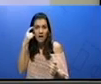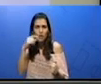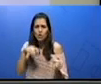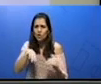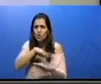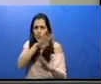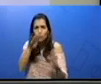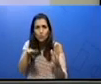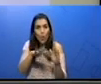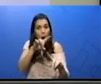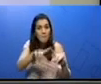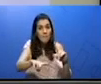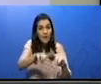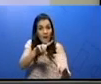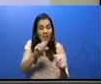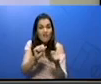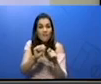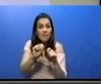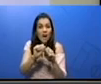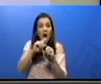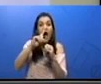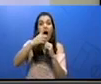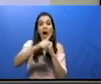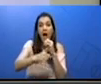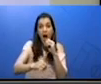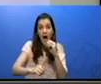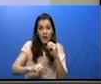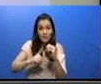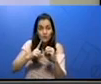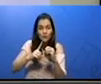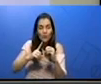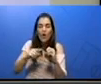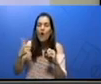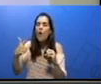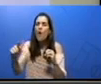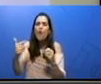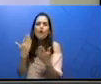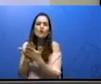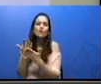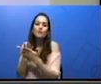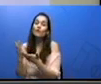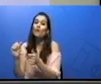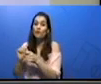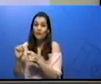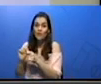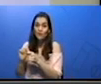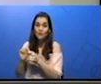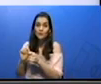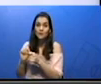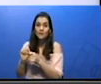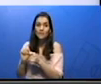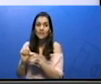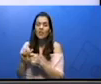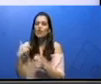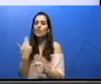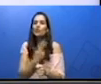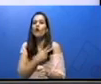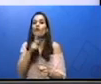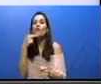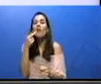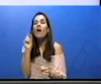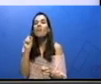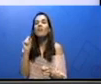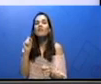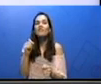toda a matéria é formada por átomos, outros estudos começaram a ser realizados e nós vamos falar